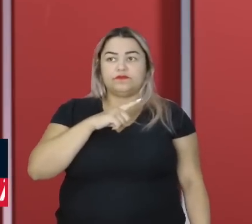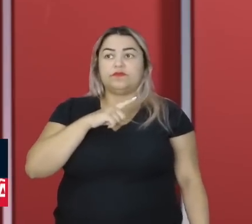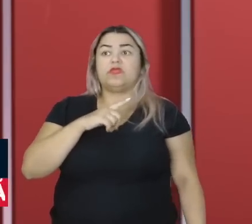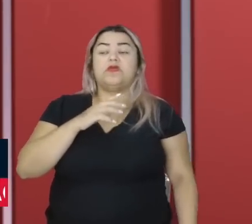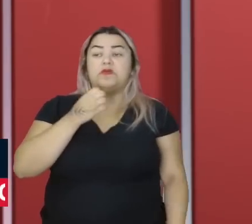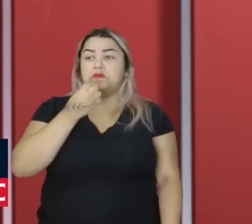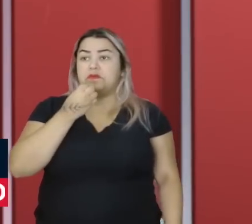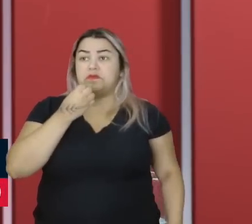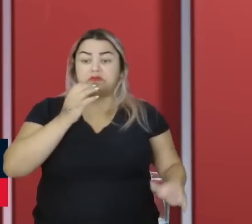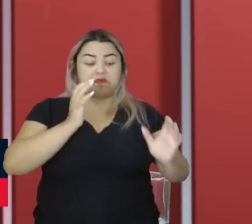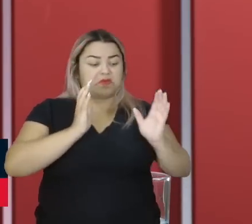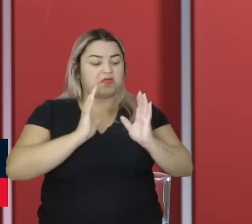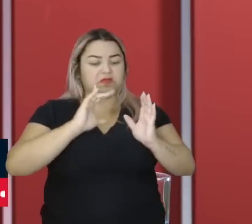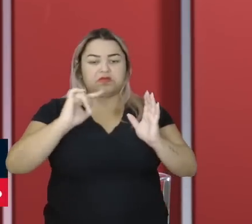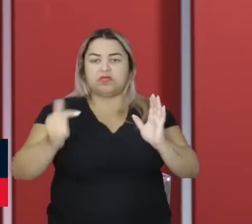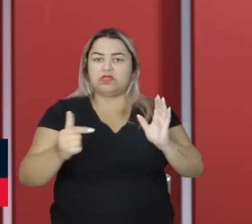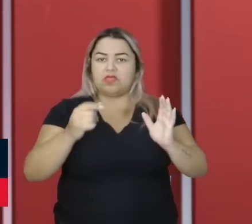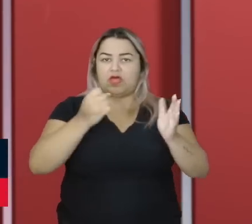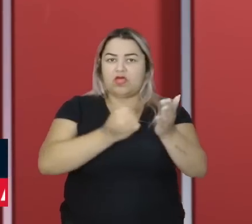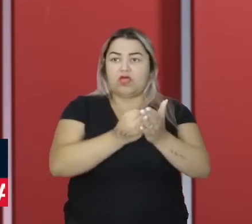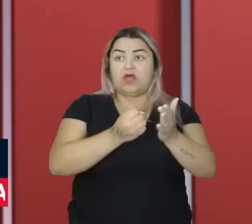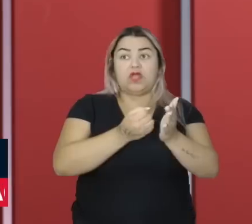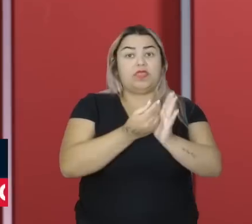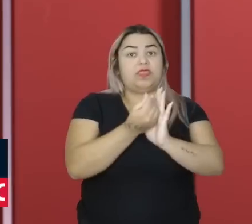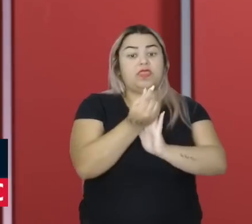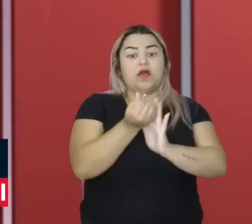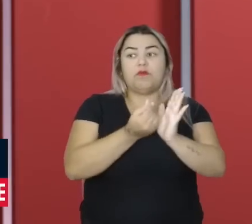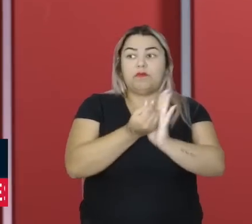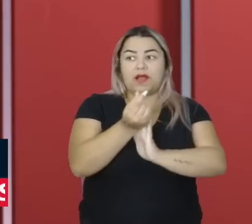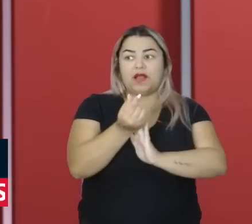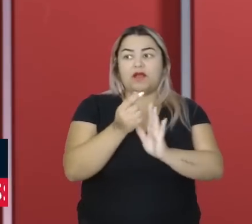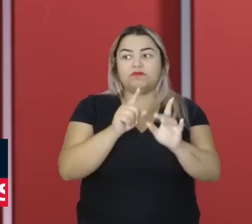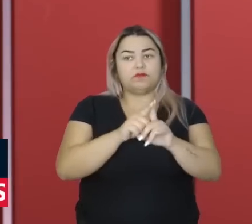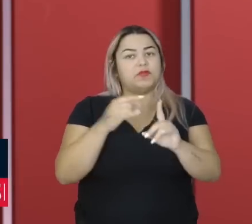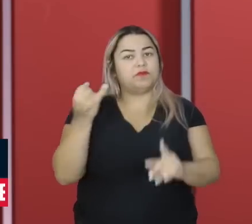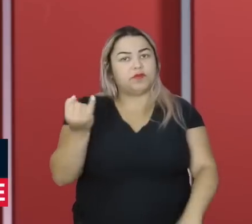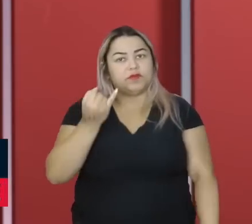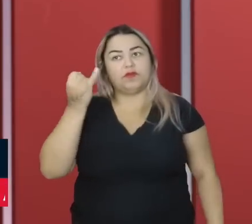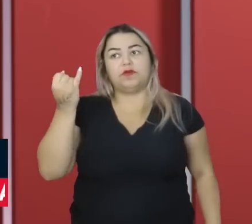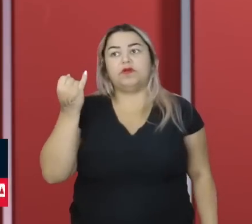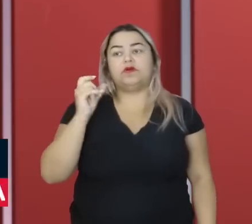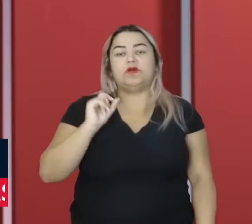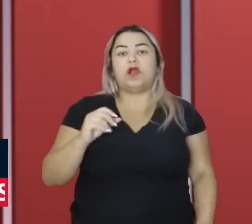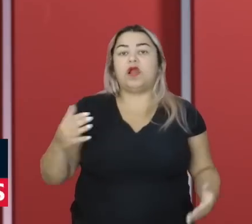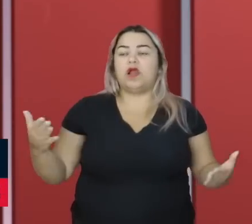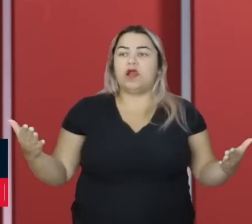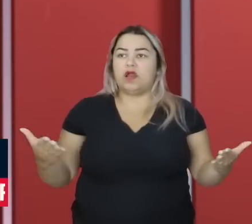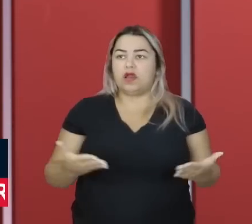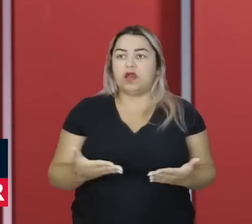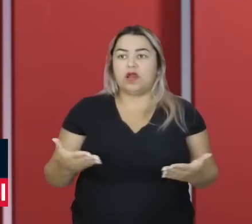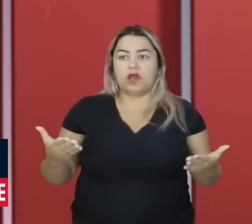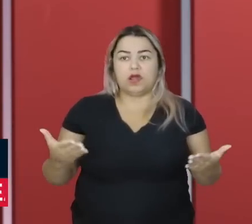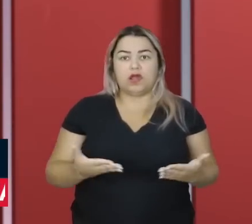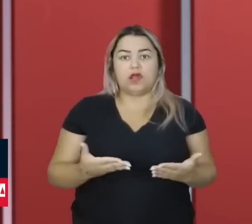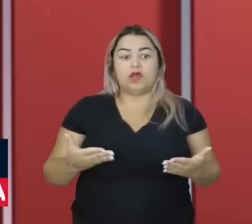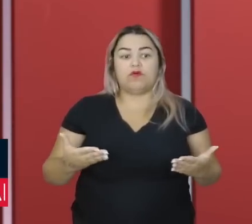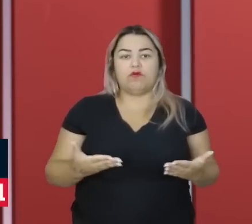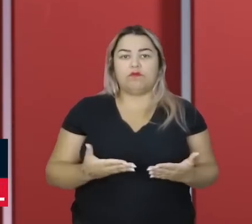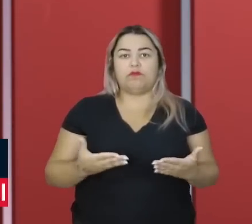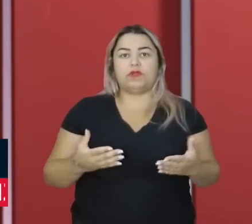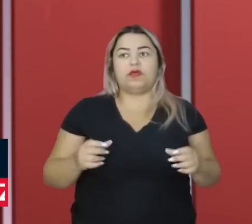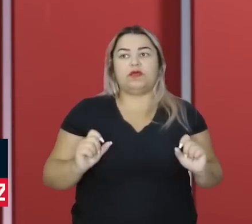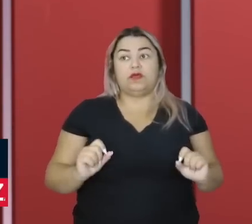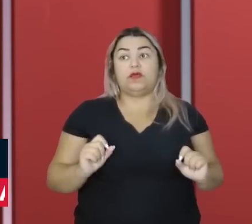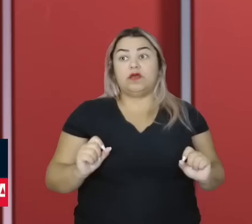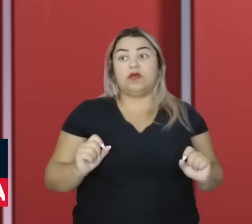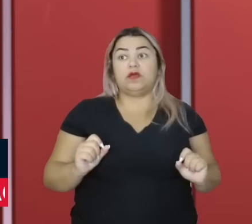bens não pagava, então a gente conseguiu colocar. Isso foi muito importante. Mas óbvio que agora nós precisamos de uma outra reforma tributária,